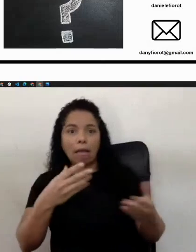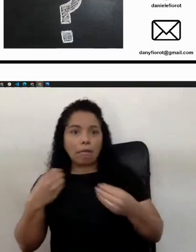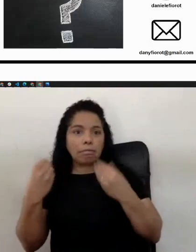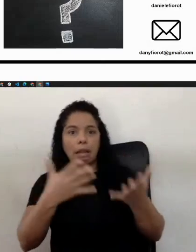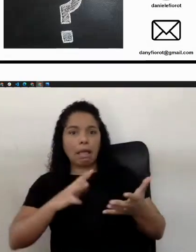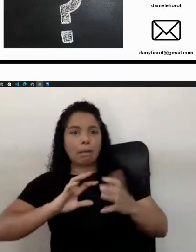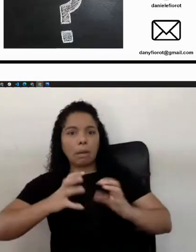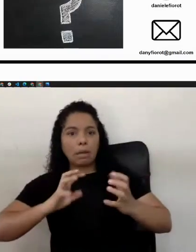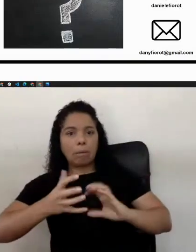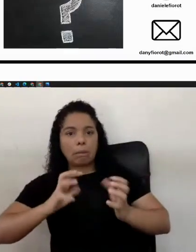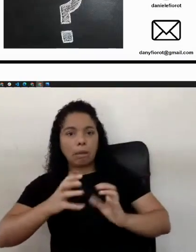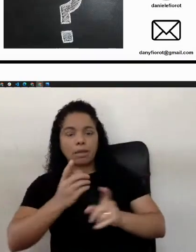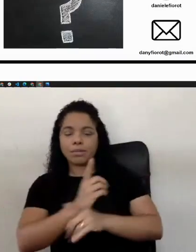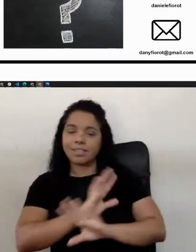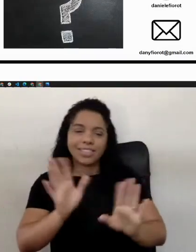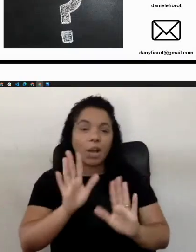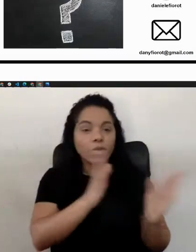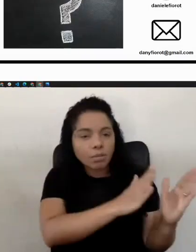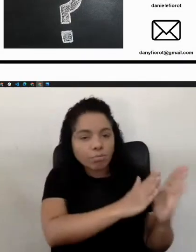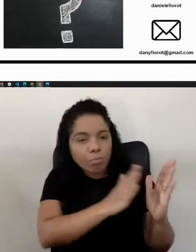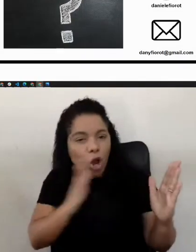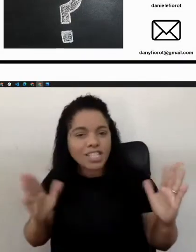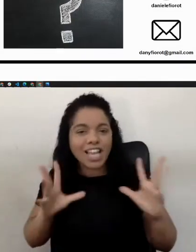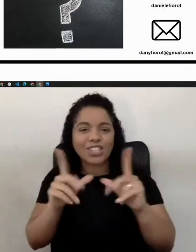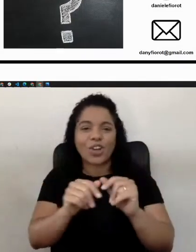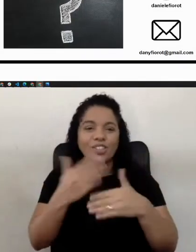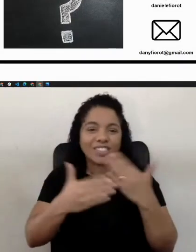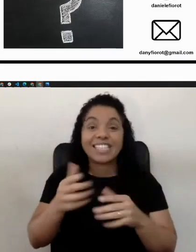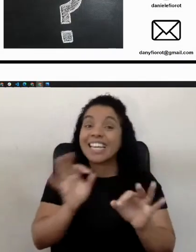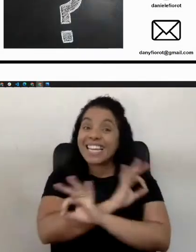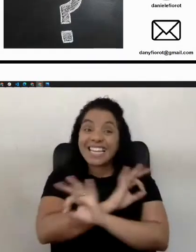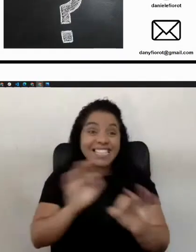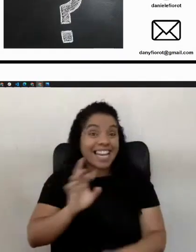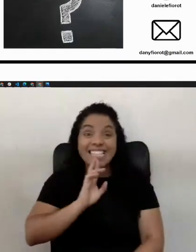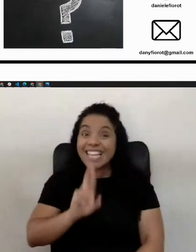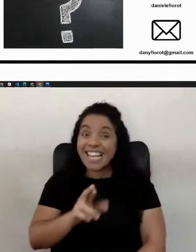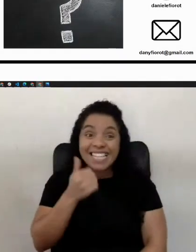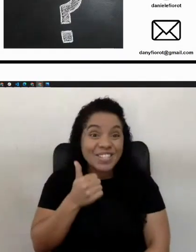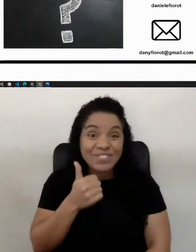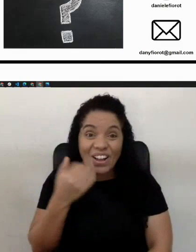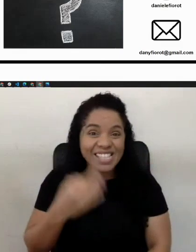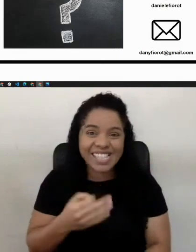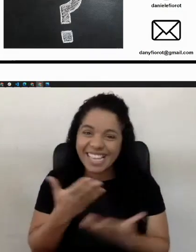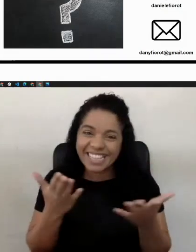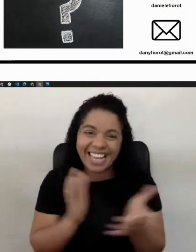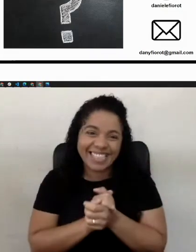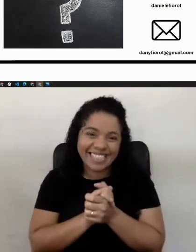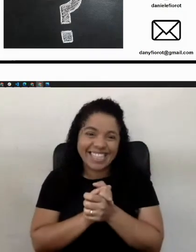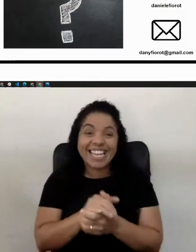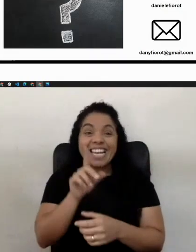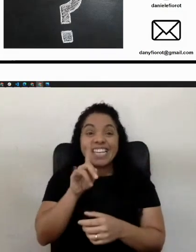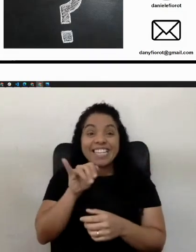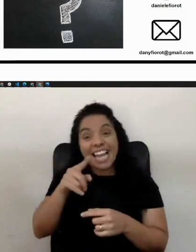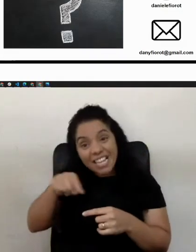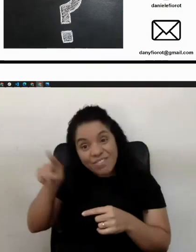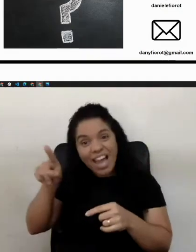pastel. Com certeza, com certeza. Excelente aí resposta. Bom, gente, a Dani vai lá